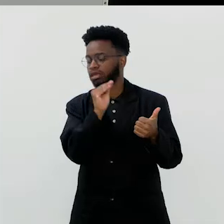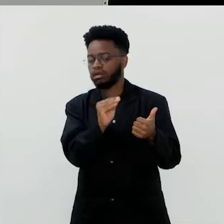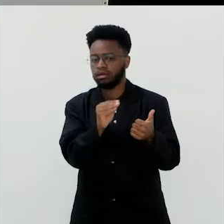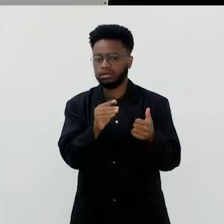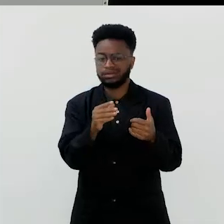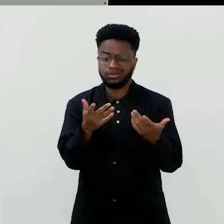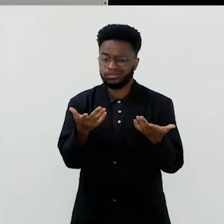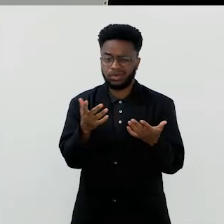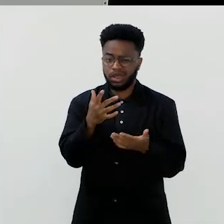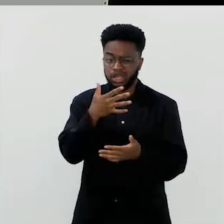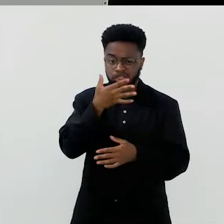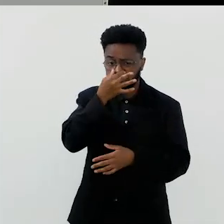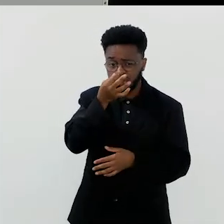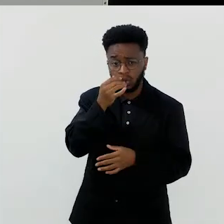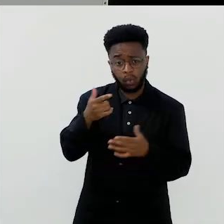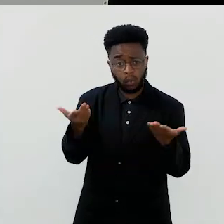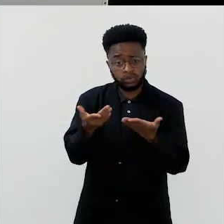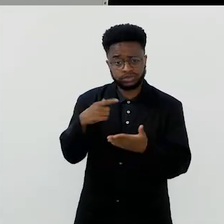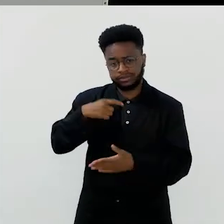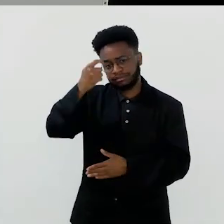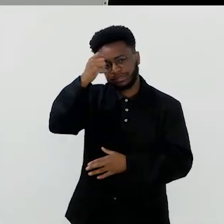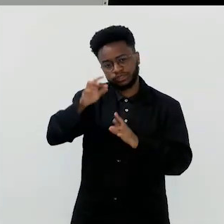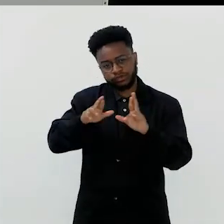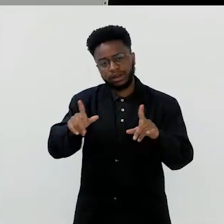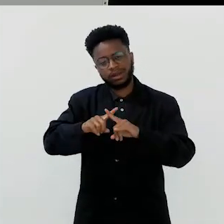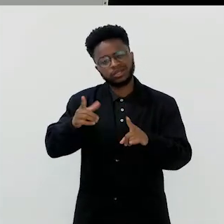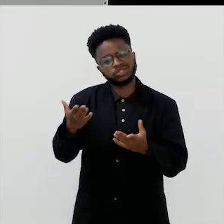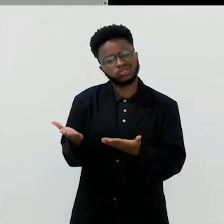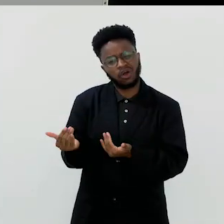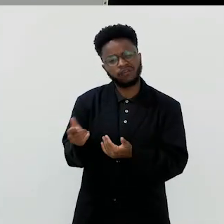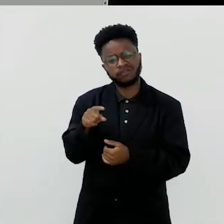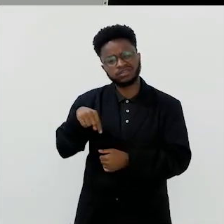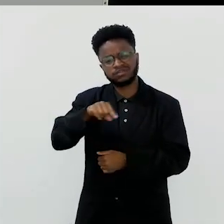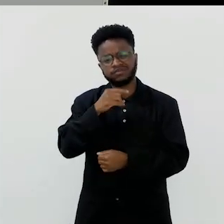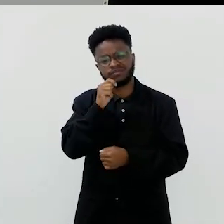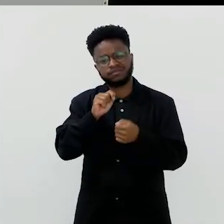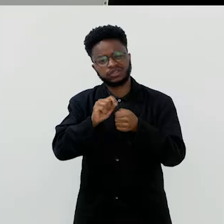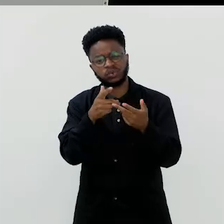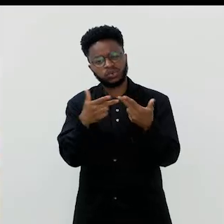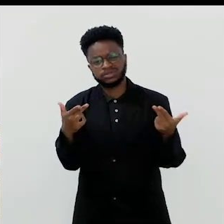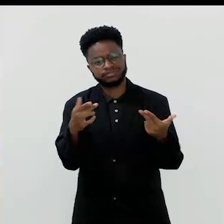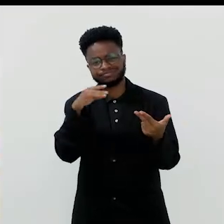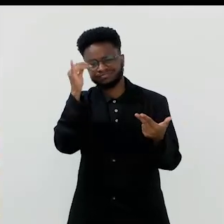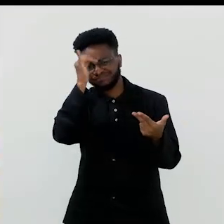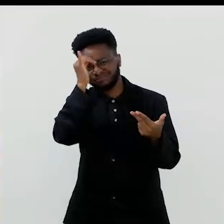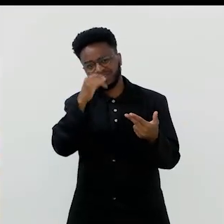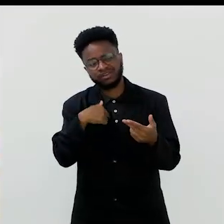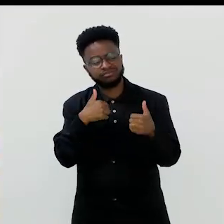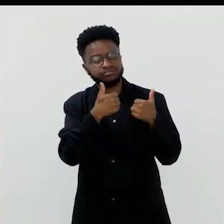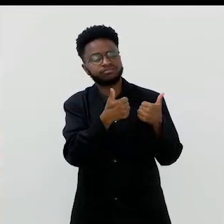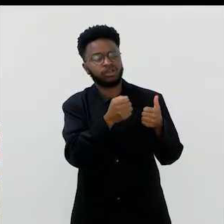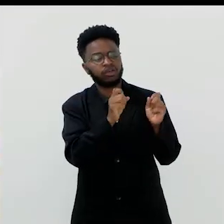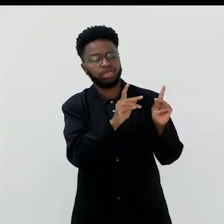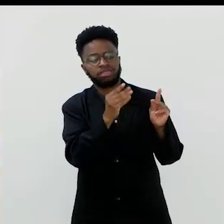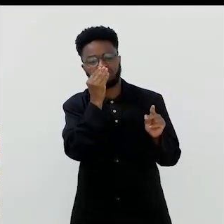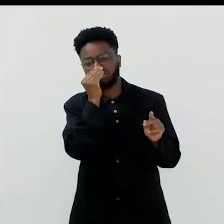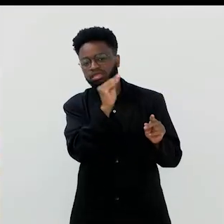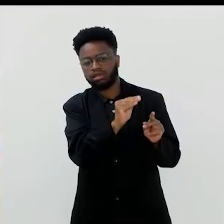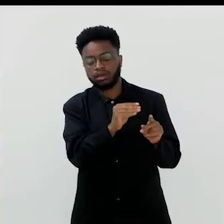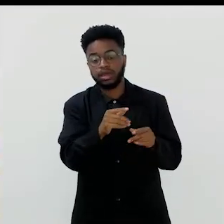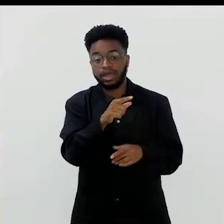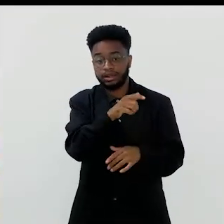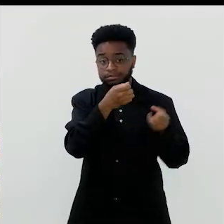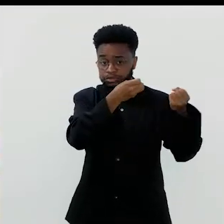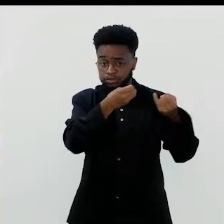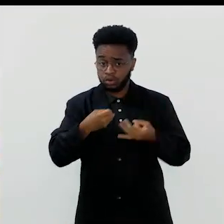ridícula, hoje eu tenho outra mentalidade. Mas naquela época, mais jovem, você acaba fazendo umas besteiras. E eu, tá bom. Aí ele falou assim,